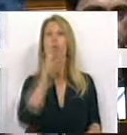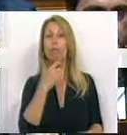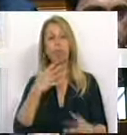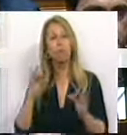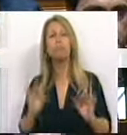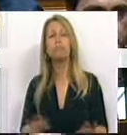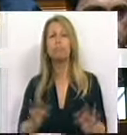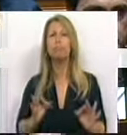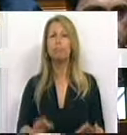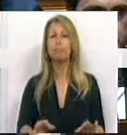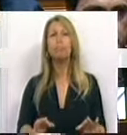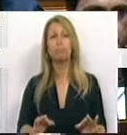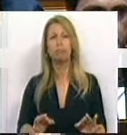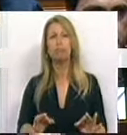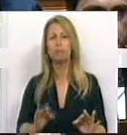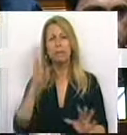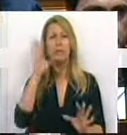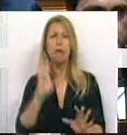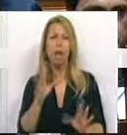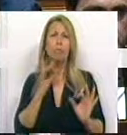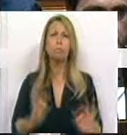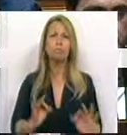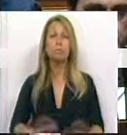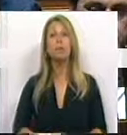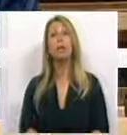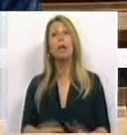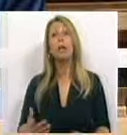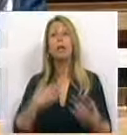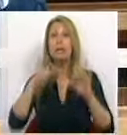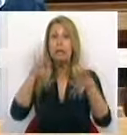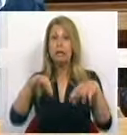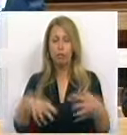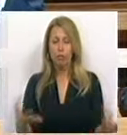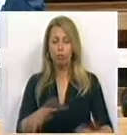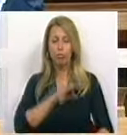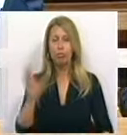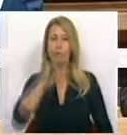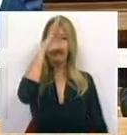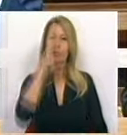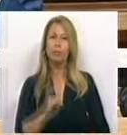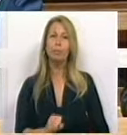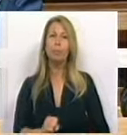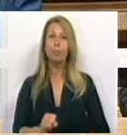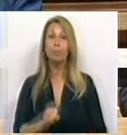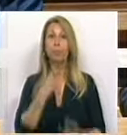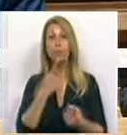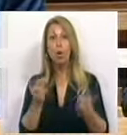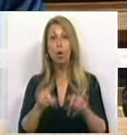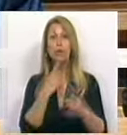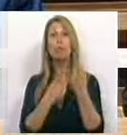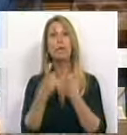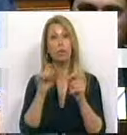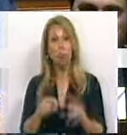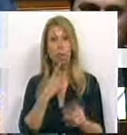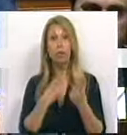deverá ser alheio. E termino, Sr. Primeiro-Ministro, voltando a uma questão que aqui foi